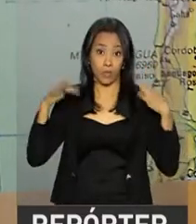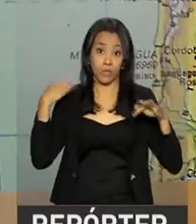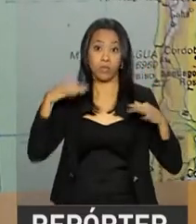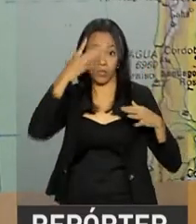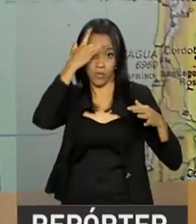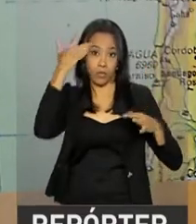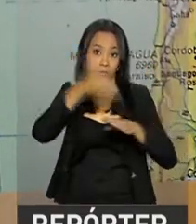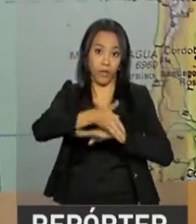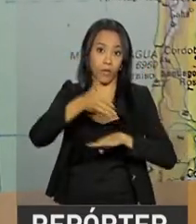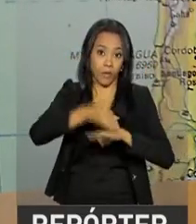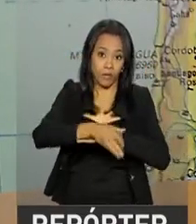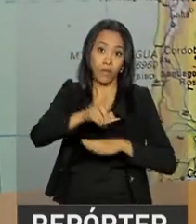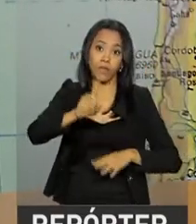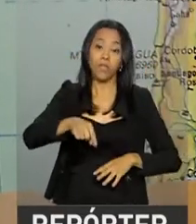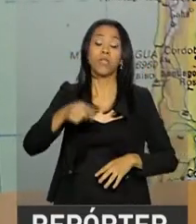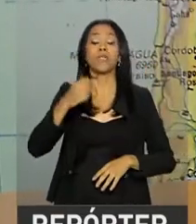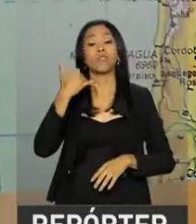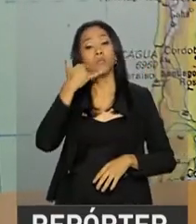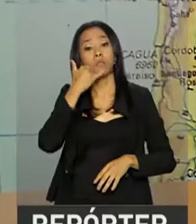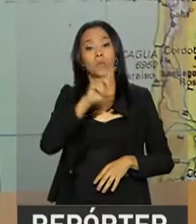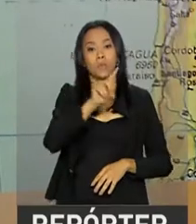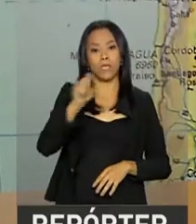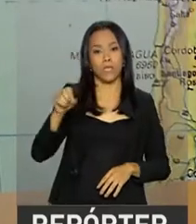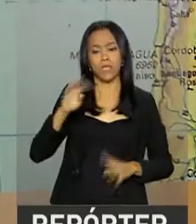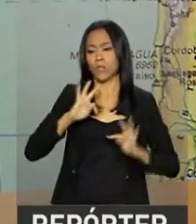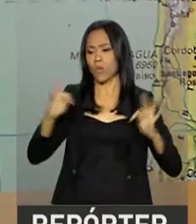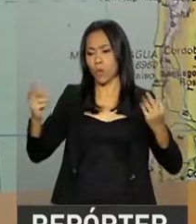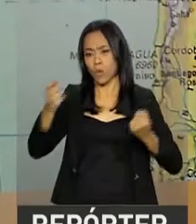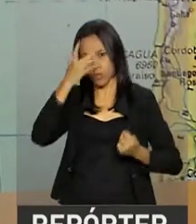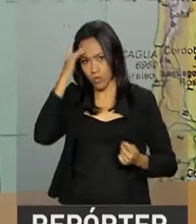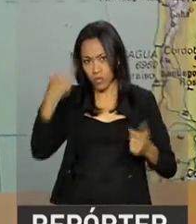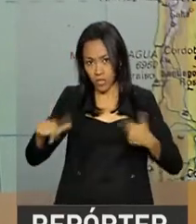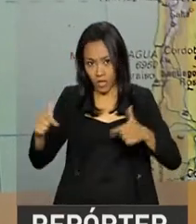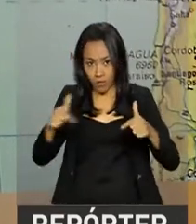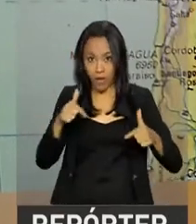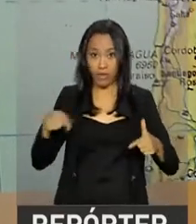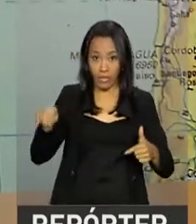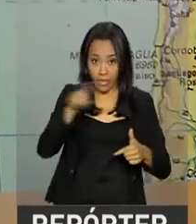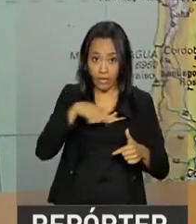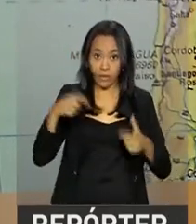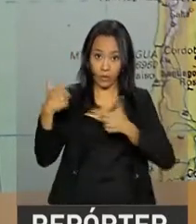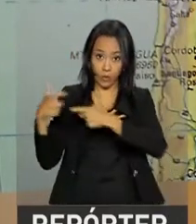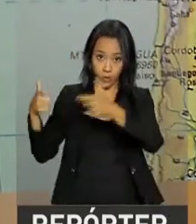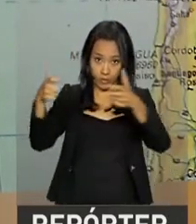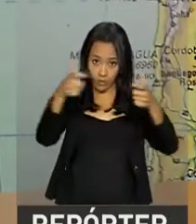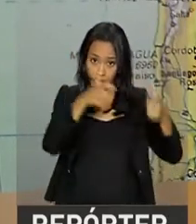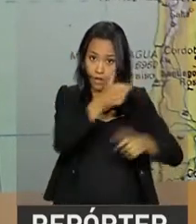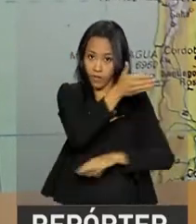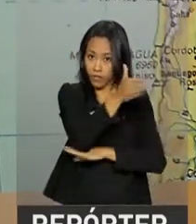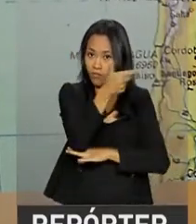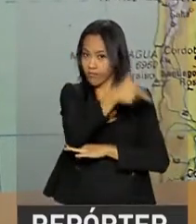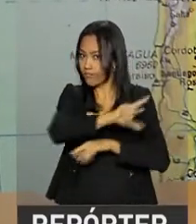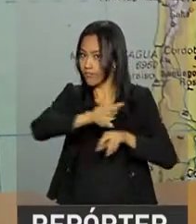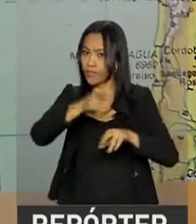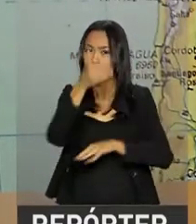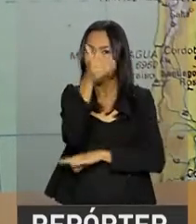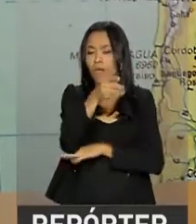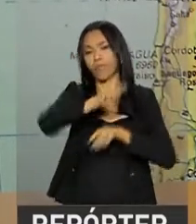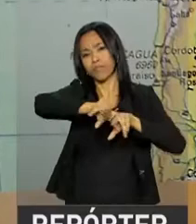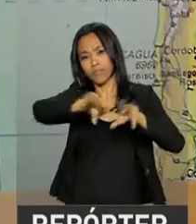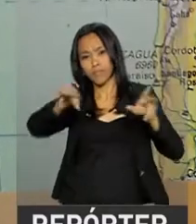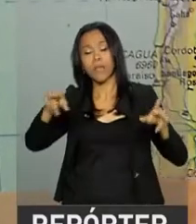100 para que todos os funcionários que trabalham nesses estabelecimentos estejam treinados para fazer a denúncia